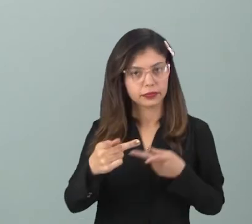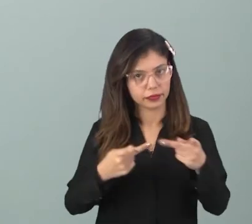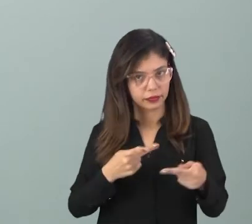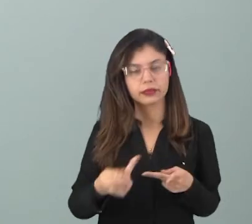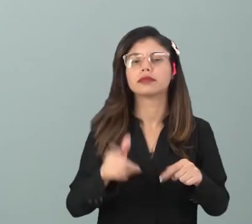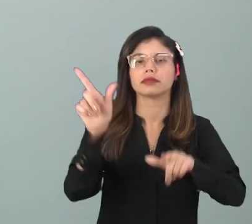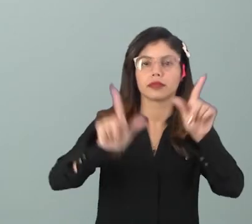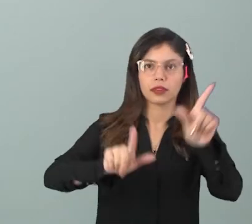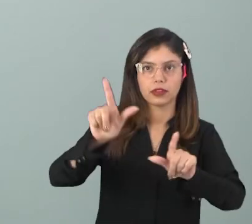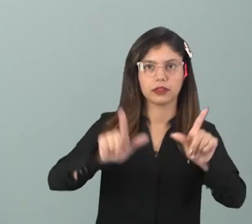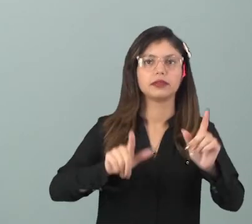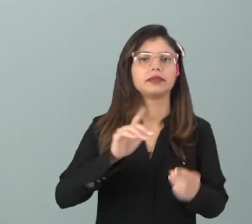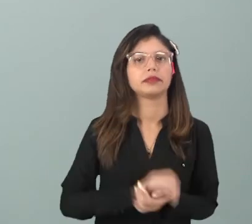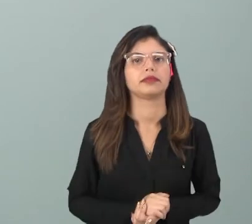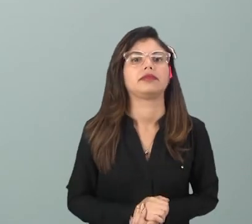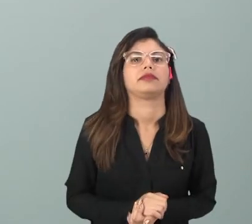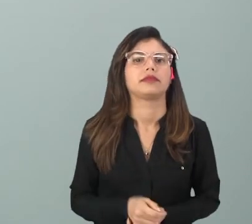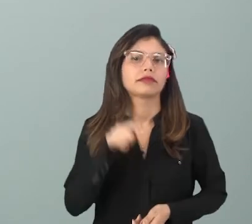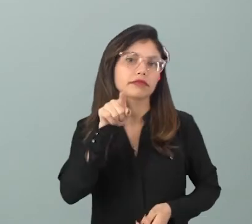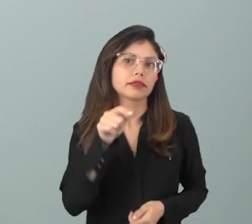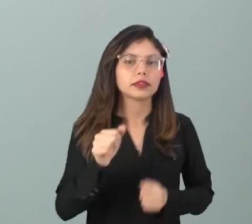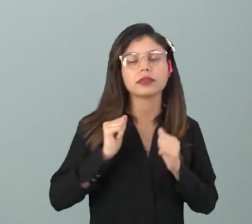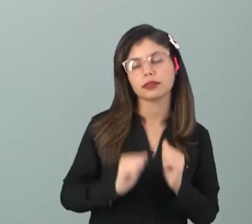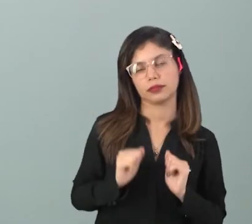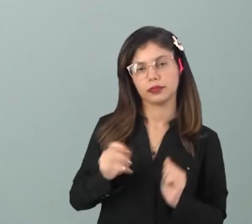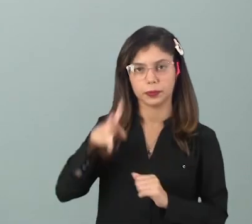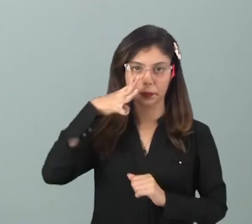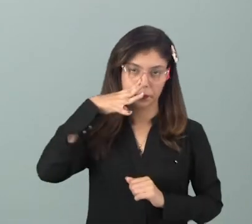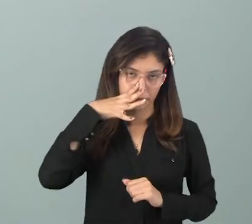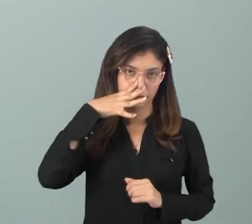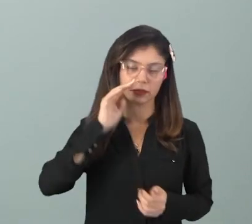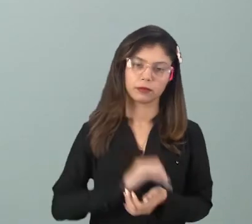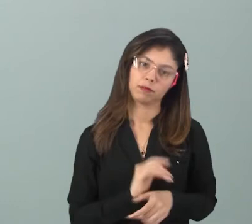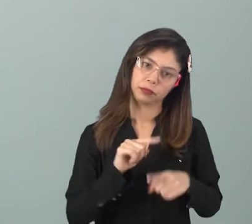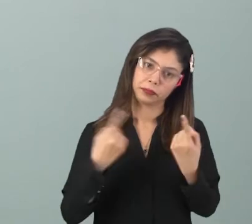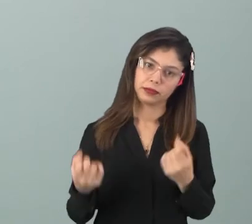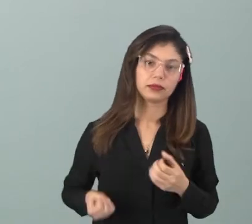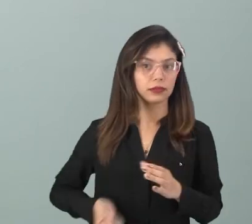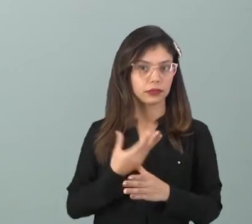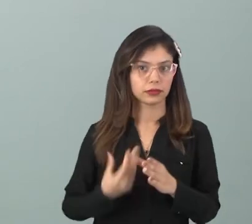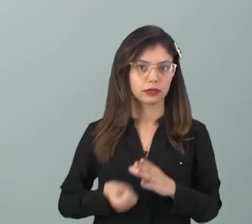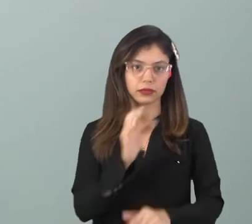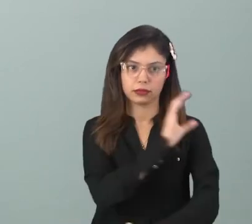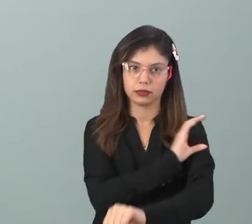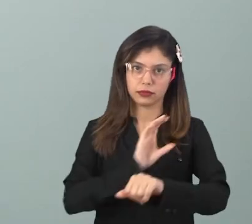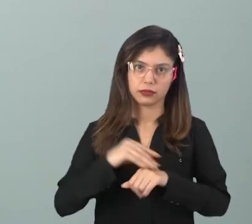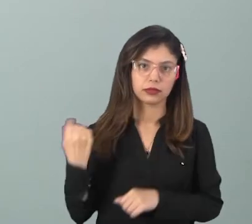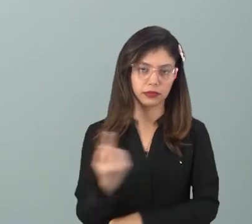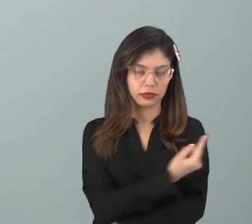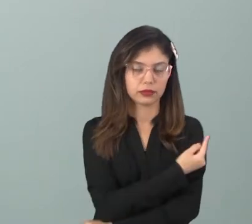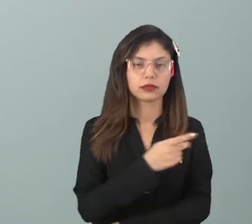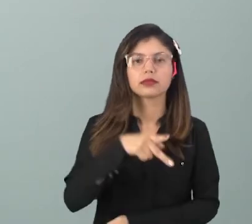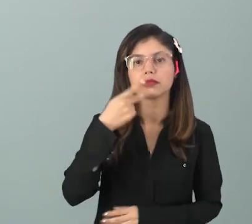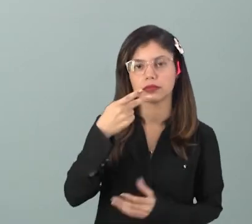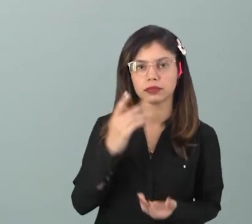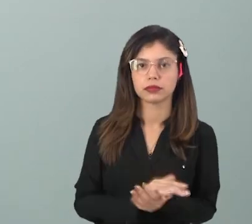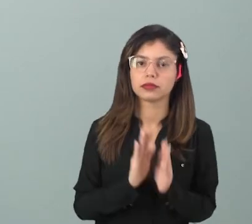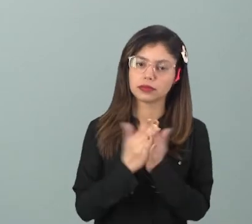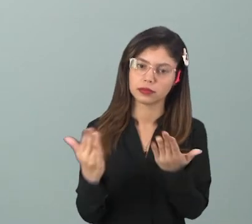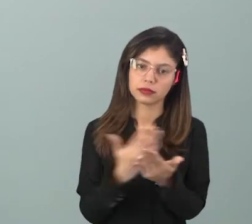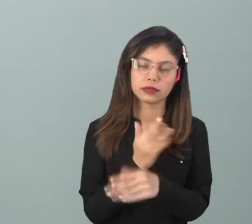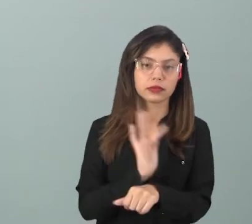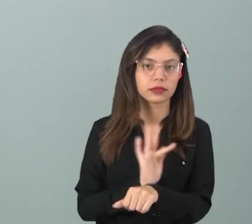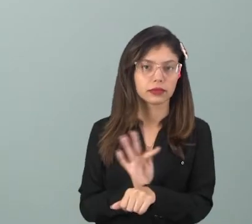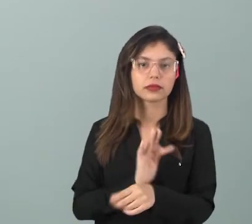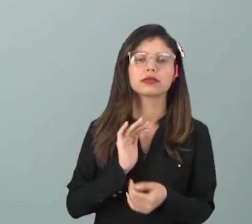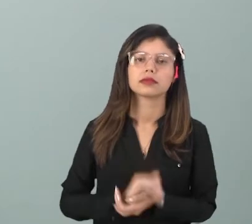um projeto na TV nos All Doors para você poder assistir mas as produções culturais que falamos os livros